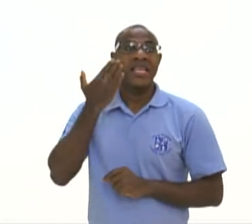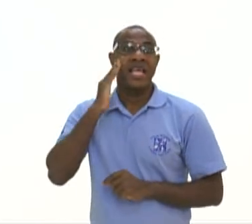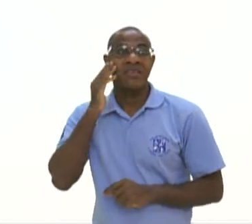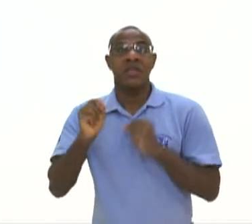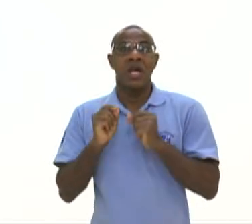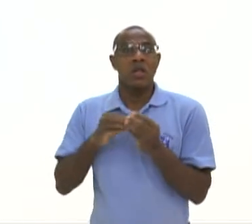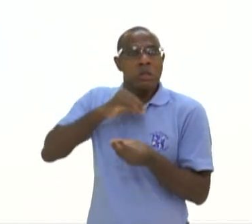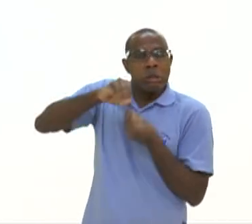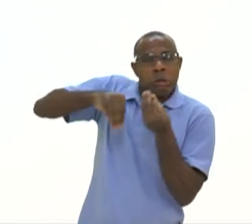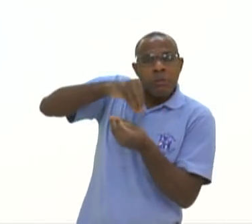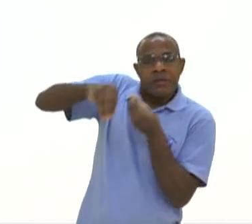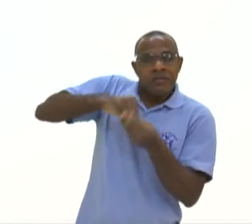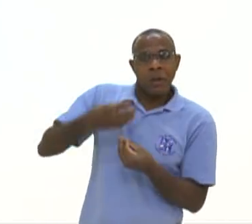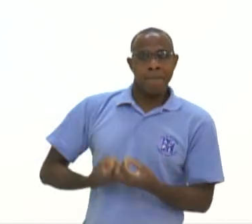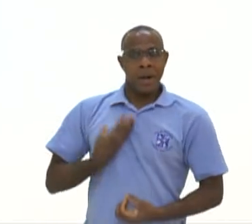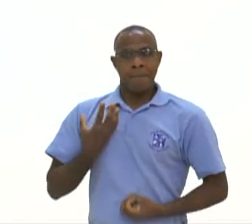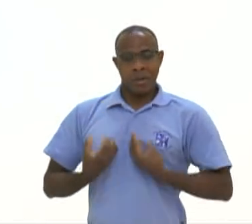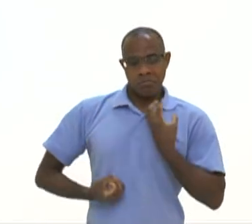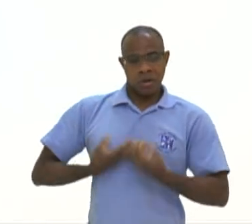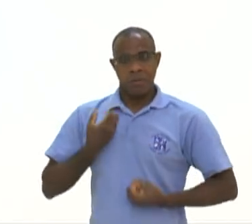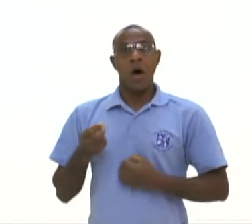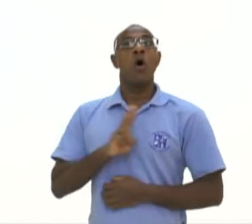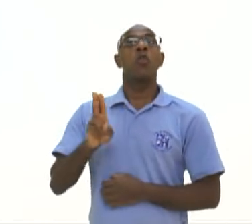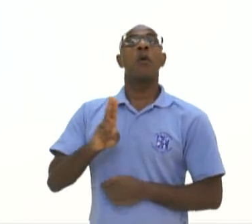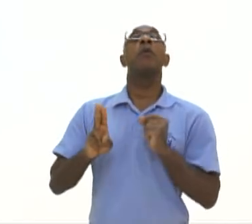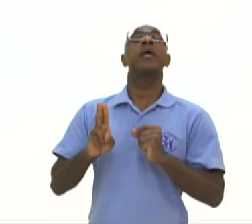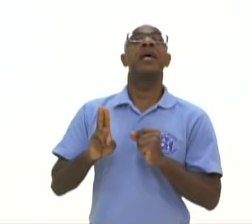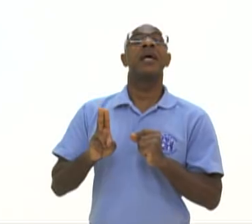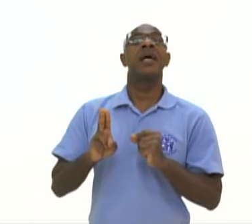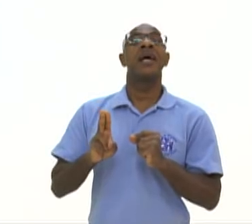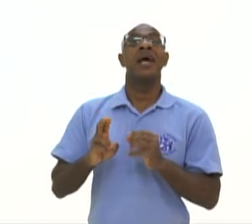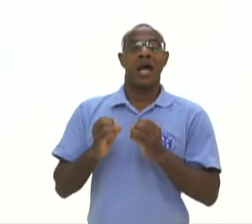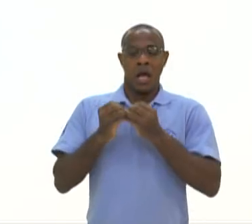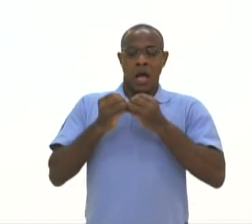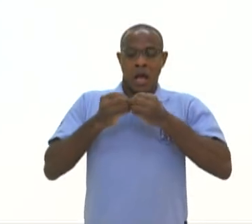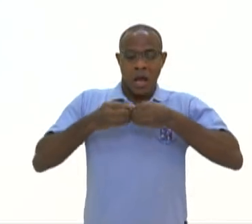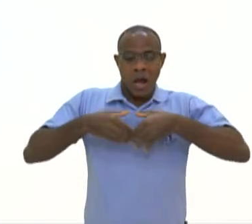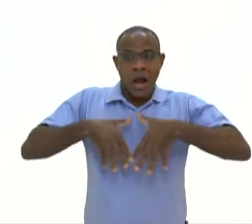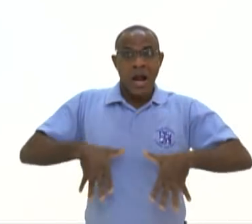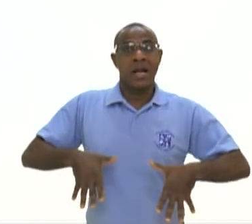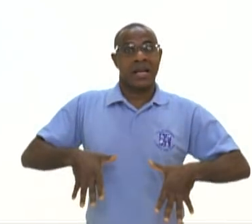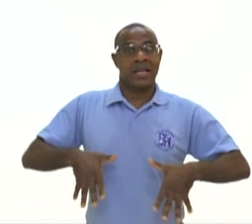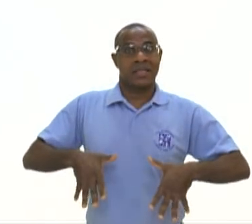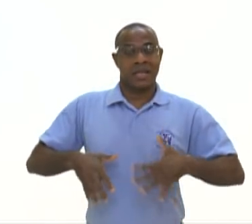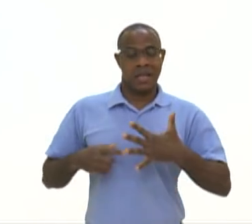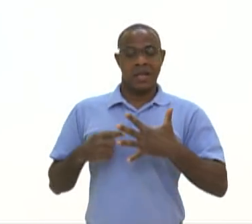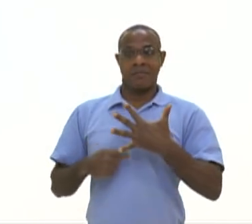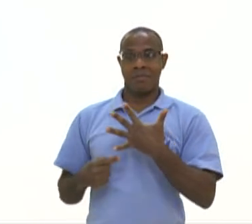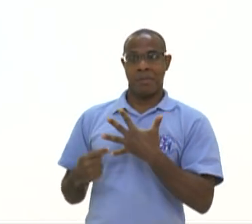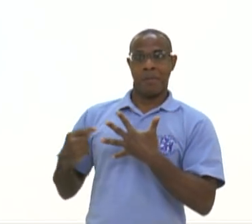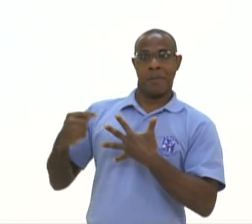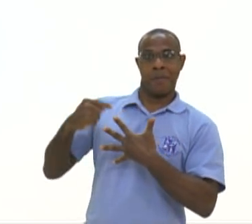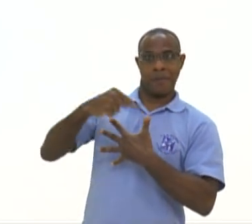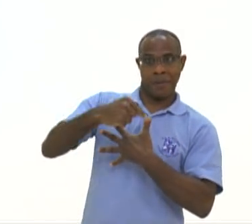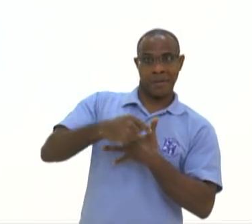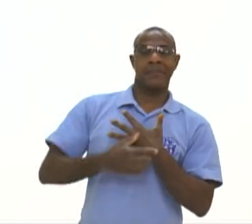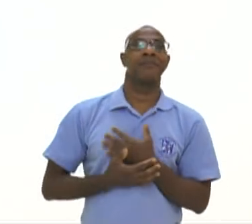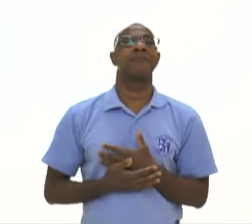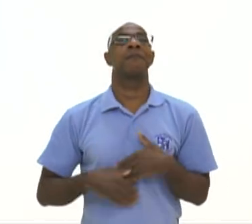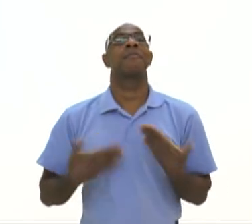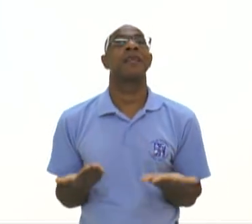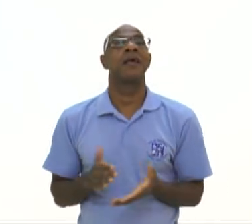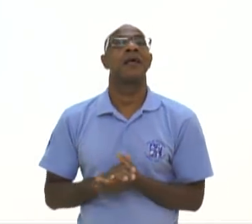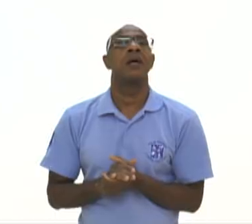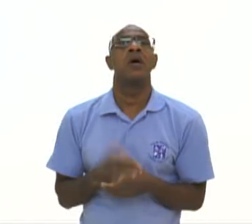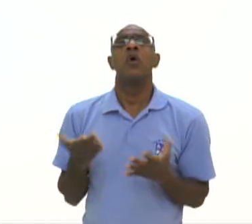substâncias produzidas pelas chamadas glândulas endócrinas, tá? Nós já vamos entender o que são essas glândulas aí.